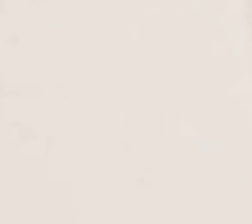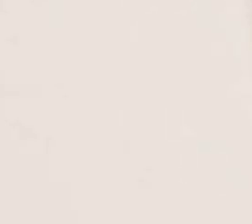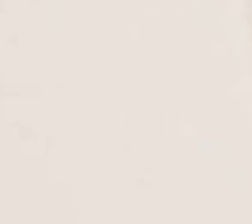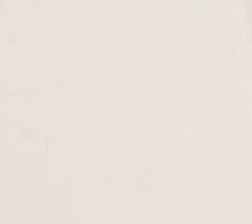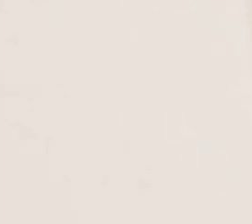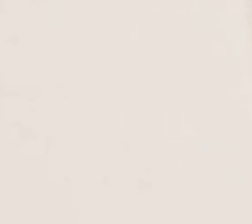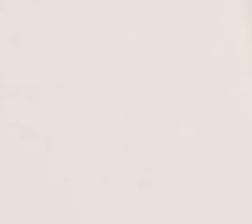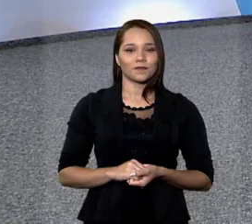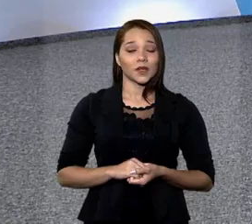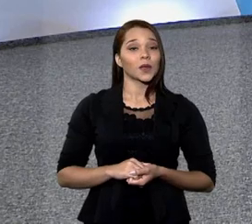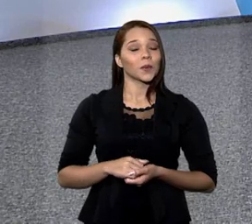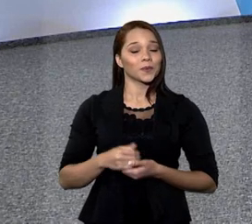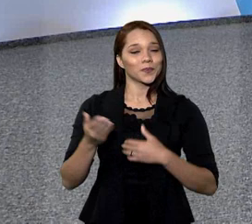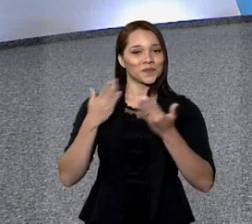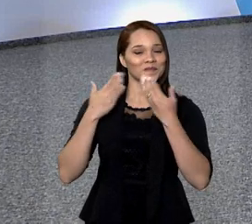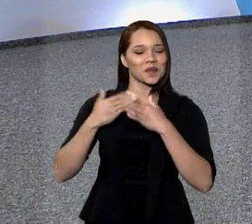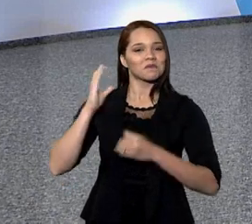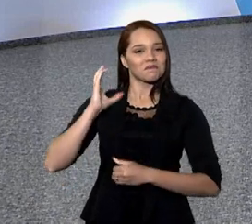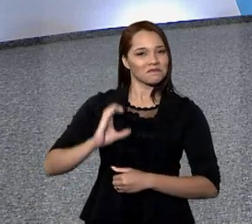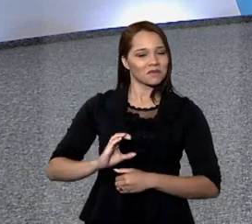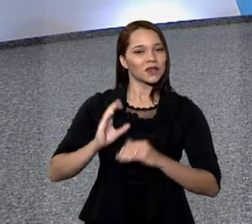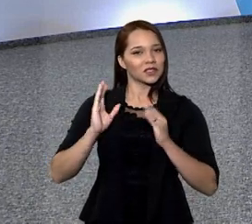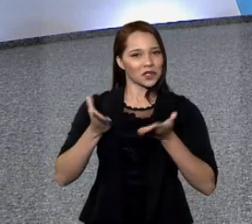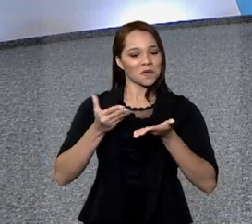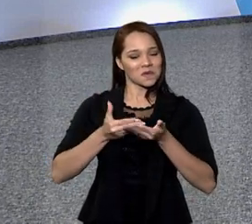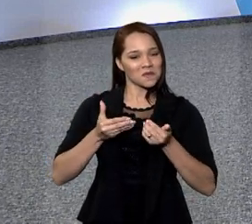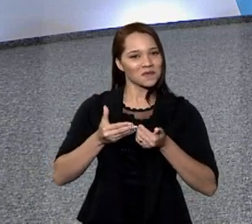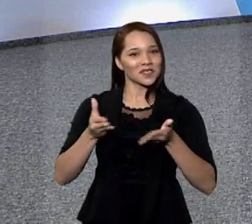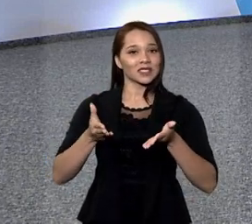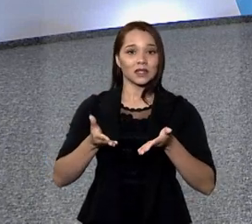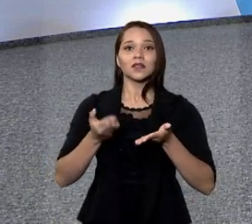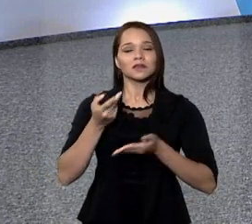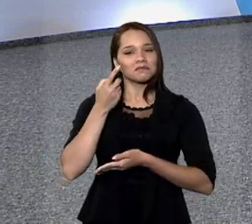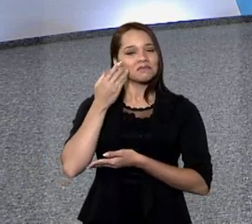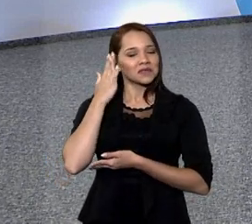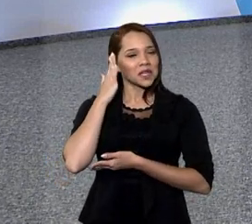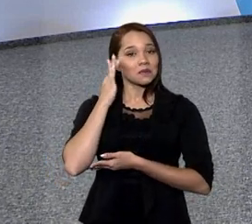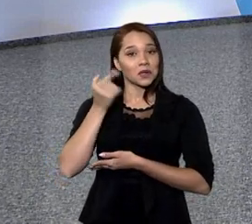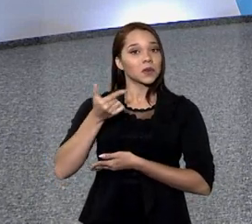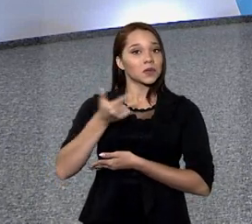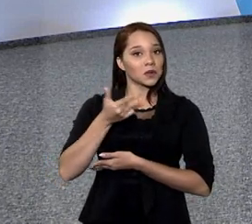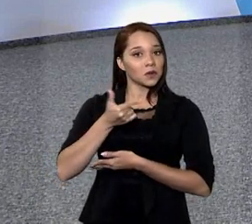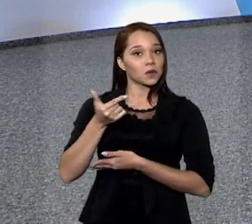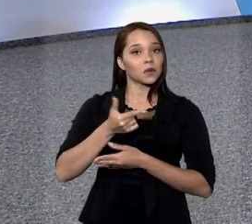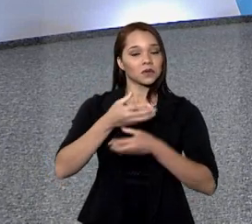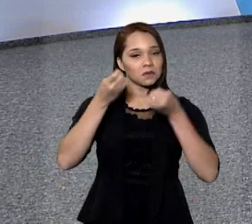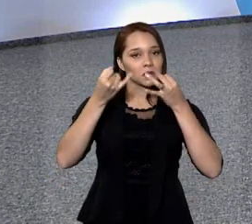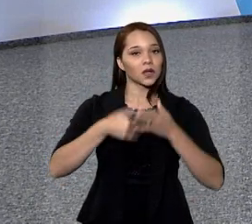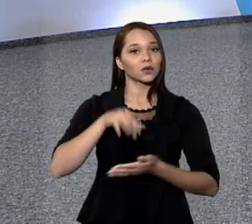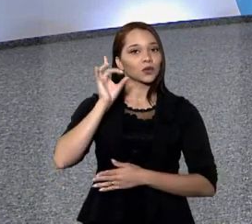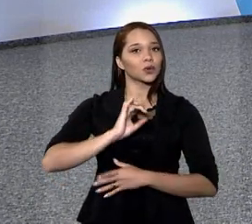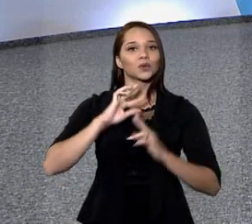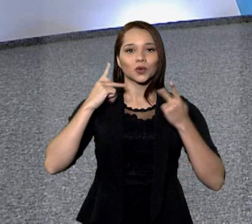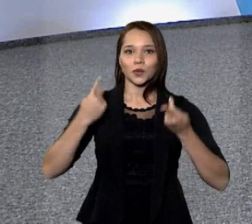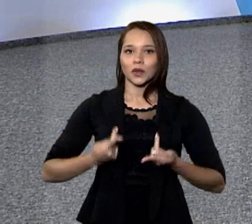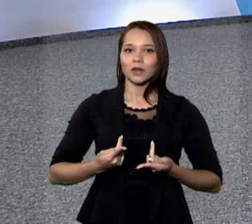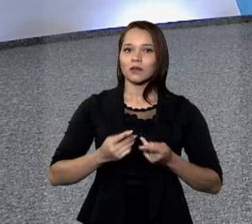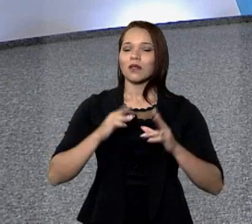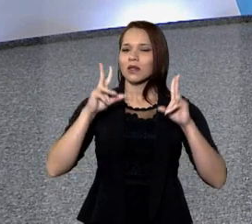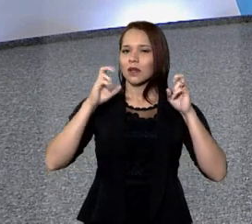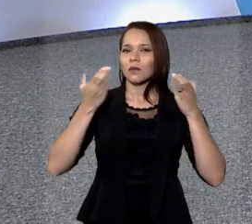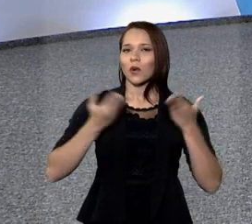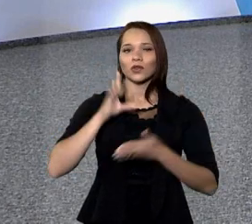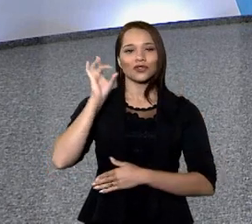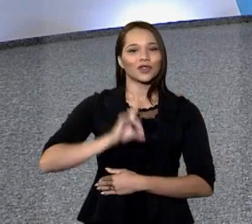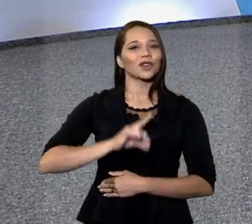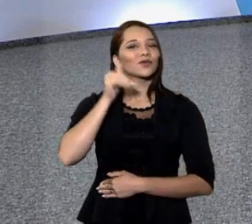aí é o papo cidadão está de volta como você sabe esse é o segundo programa da série sobre direitos humanos e